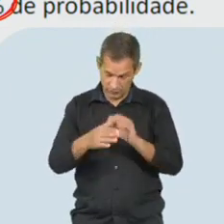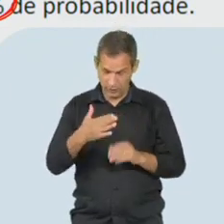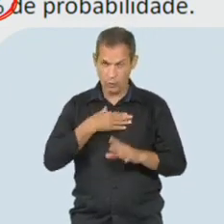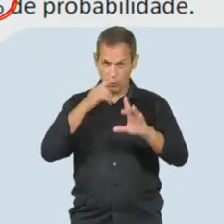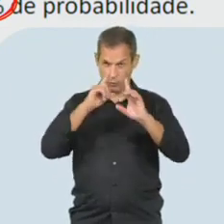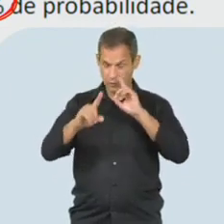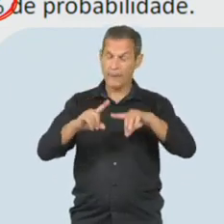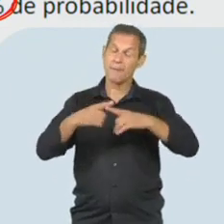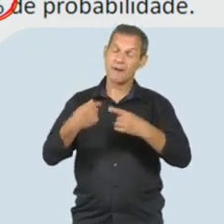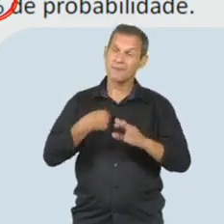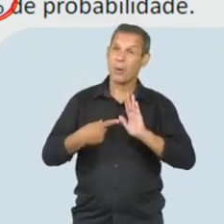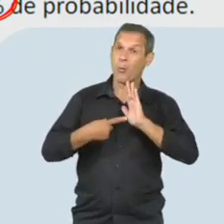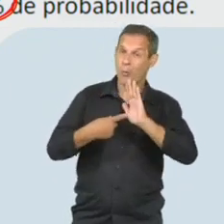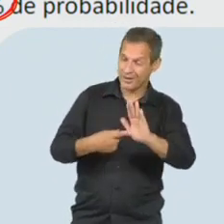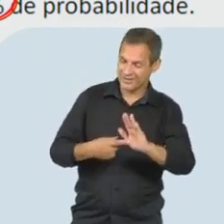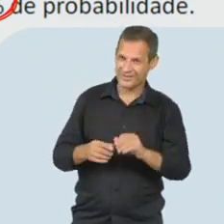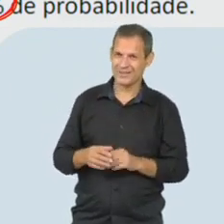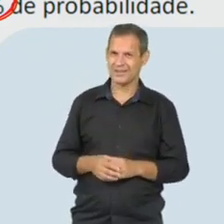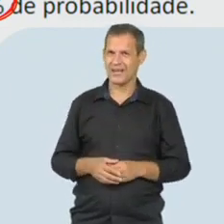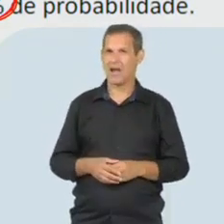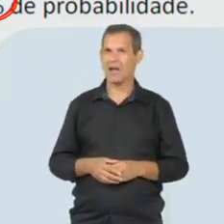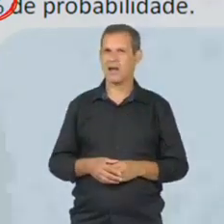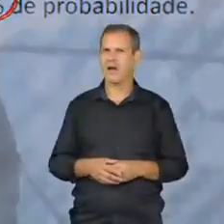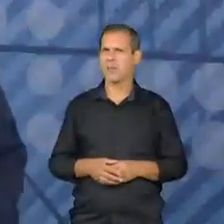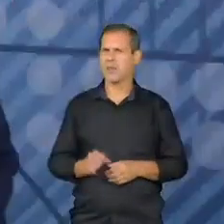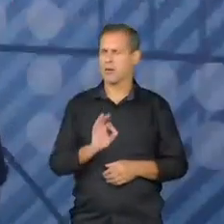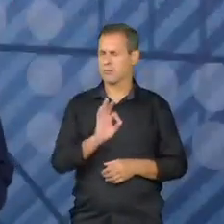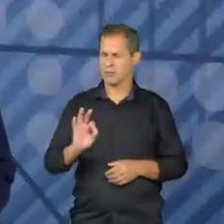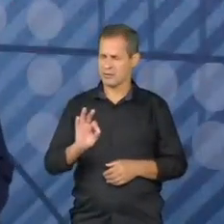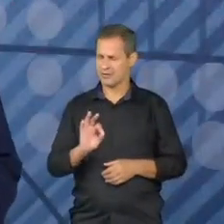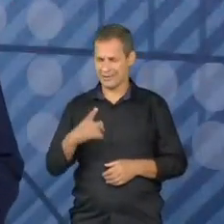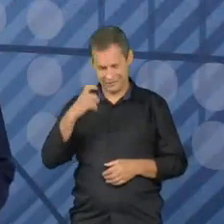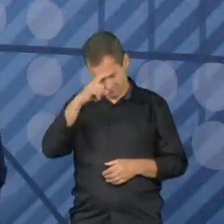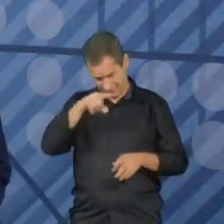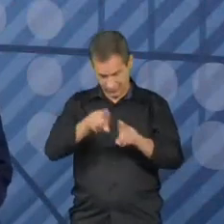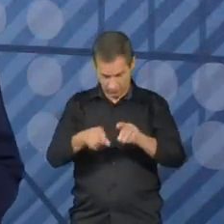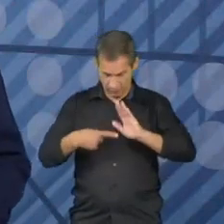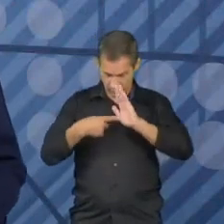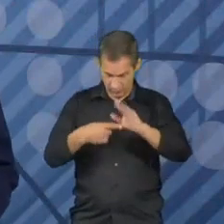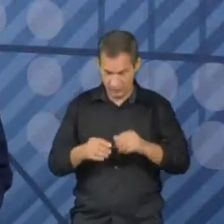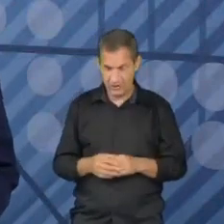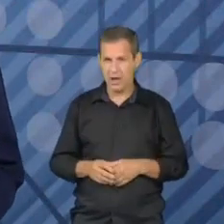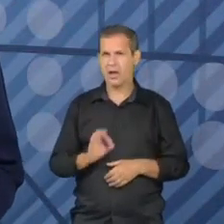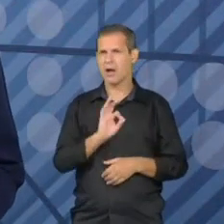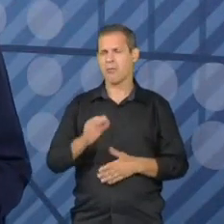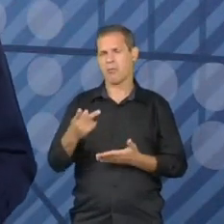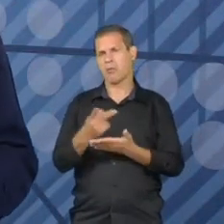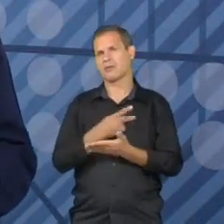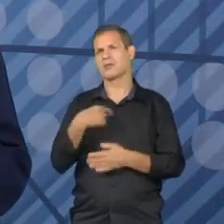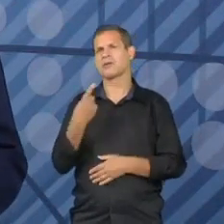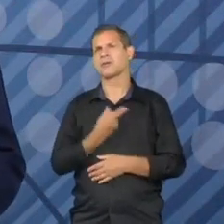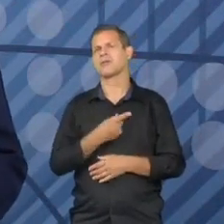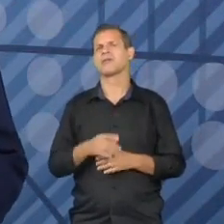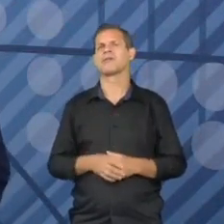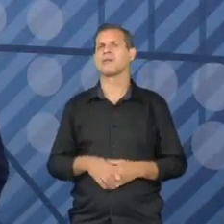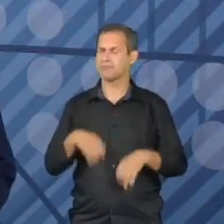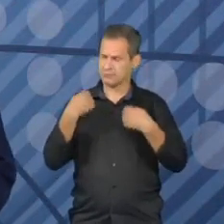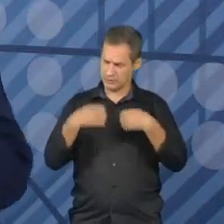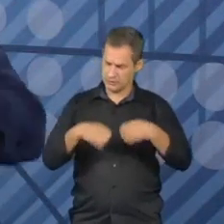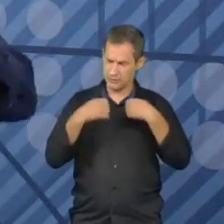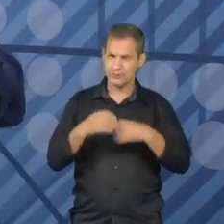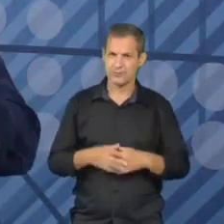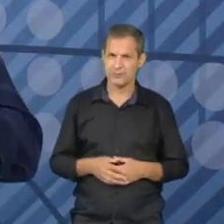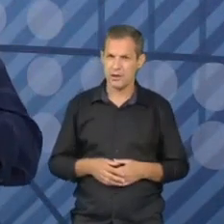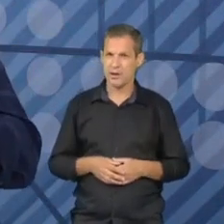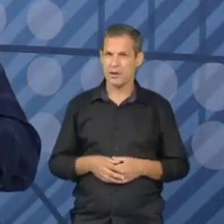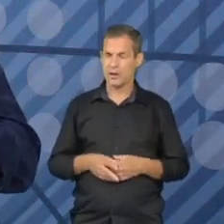dado, eu apresentei o tamanho da minha dificuldade, também mostrei lá o tamanho do erro que a gente está precisando,